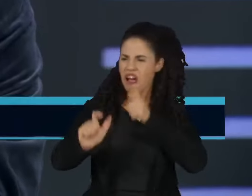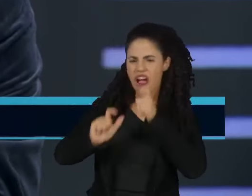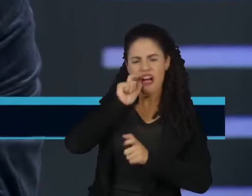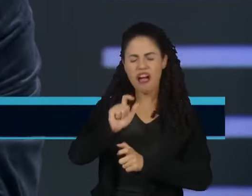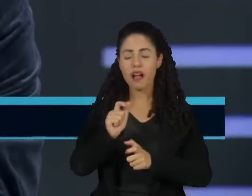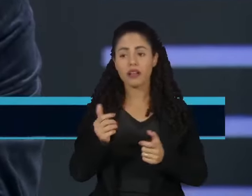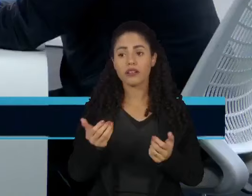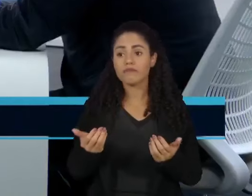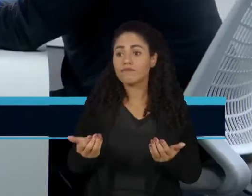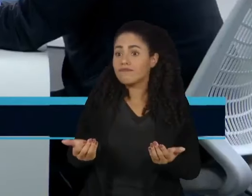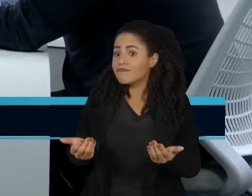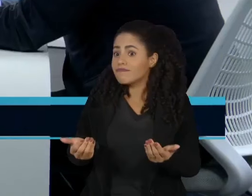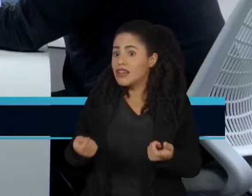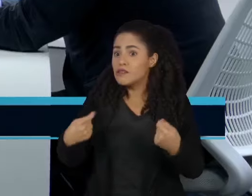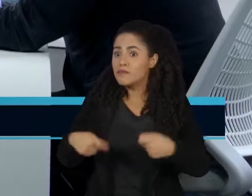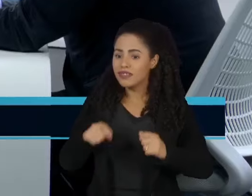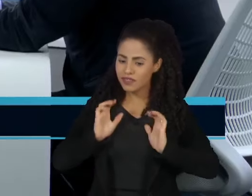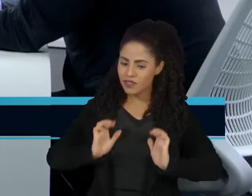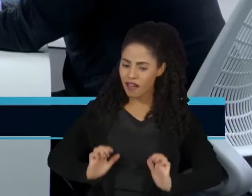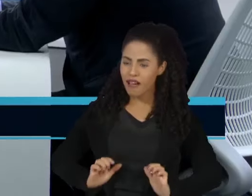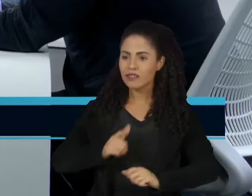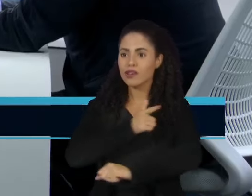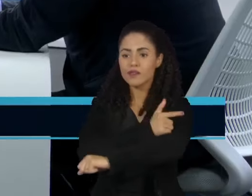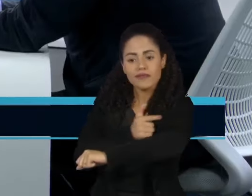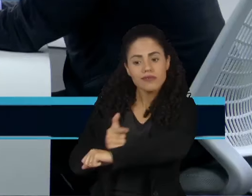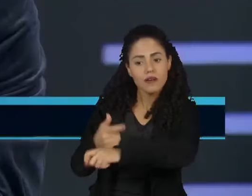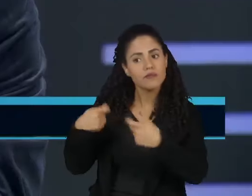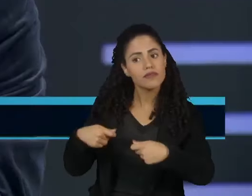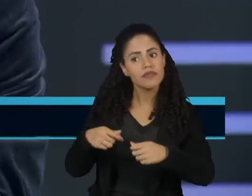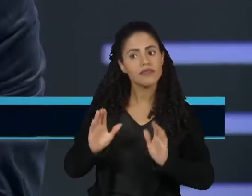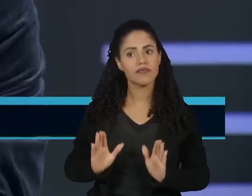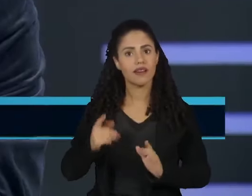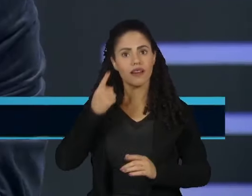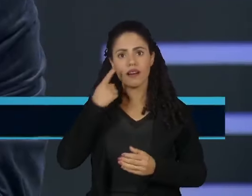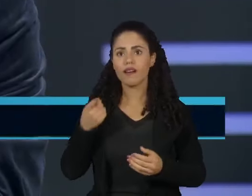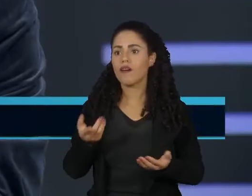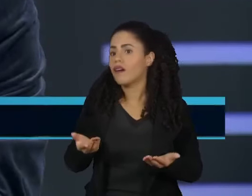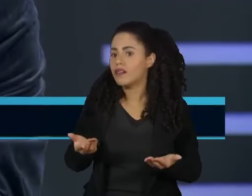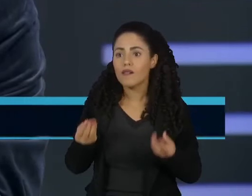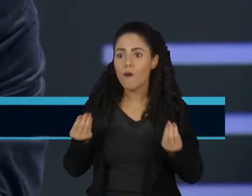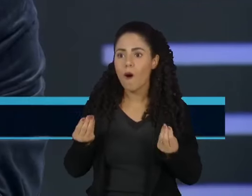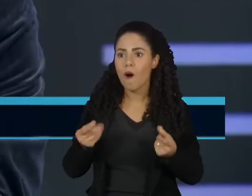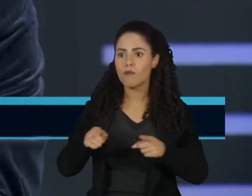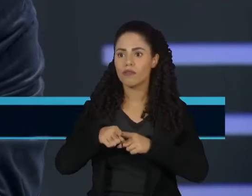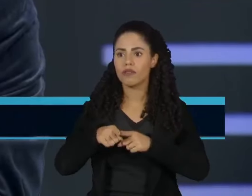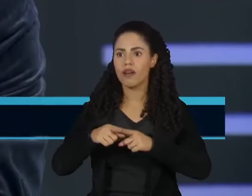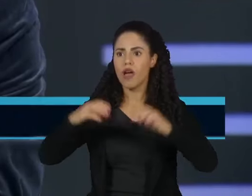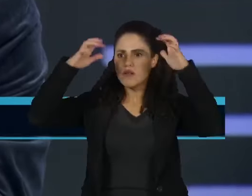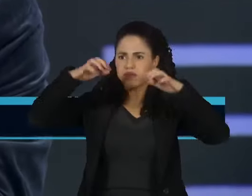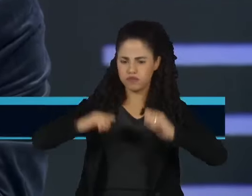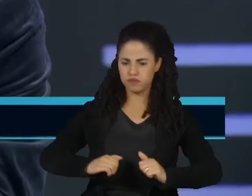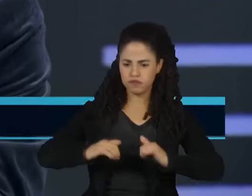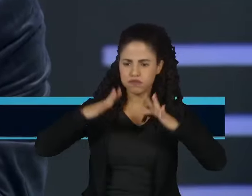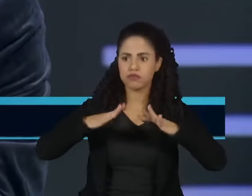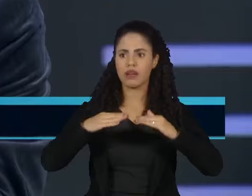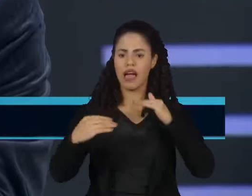razoabilidade. Situação de rua, o que fazer? Enchente, asfalto, saúde,